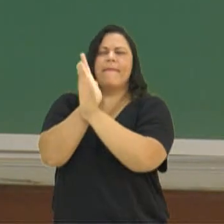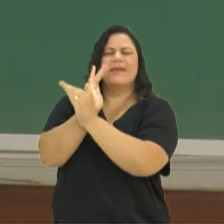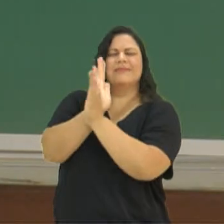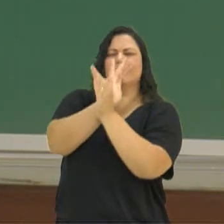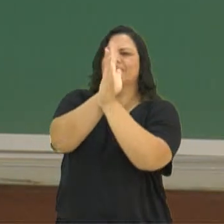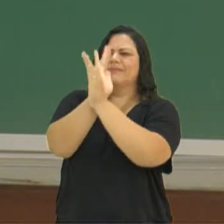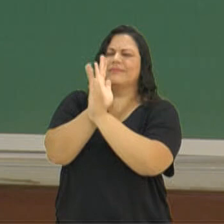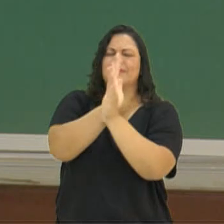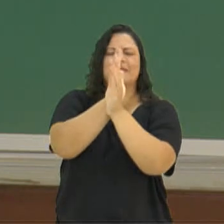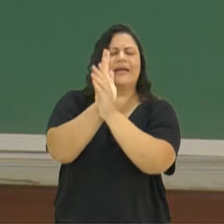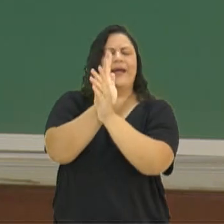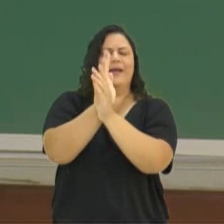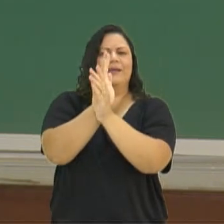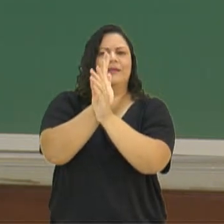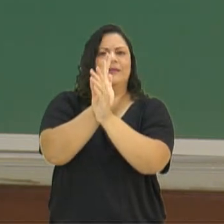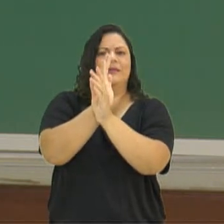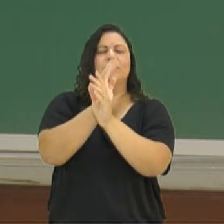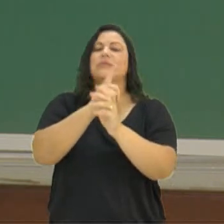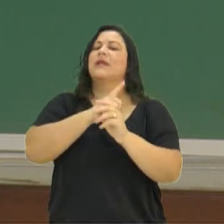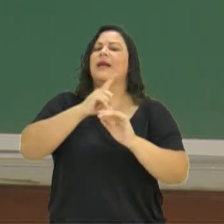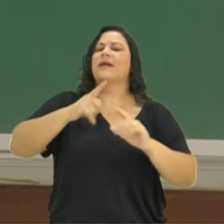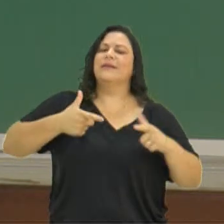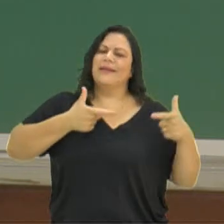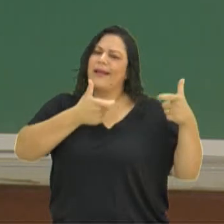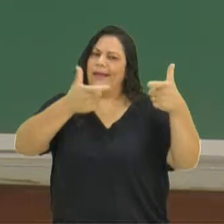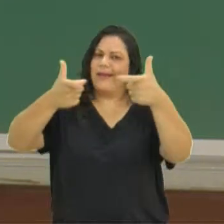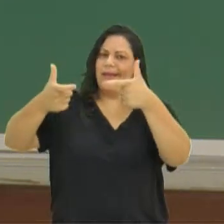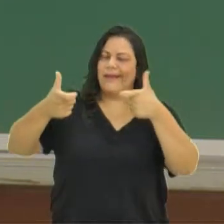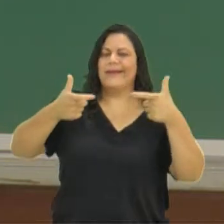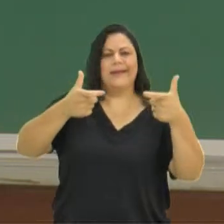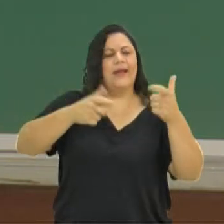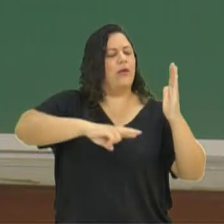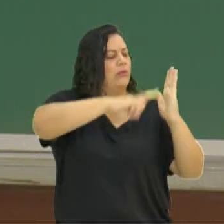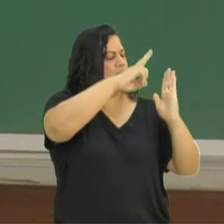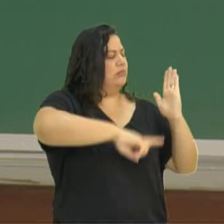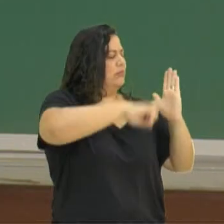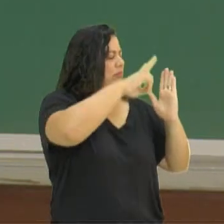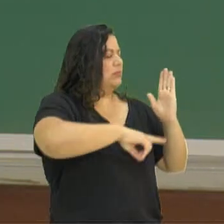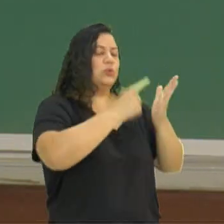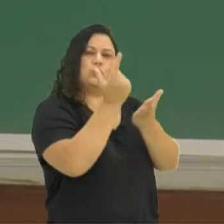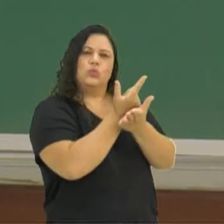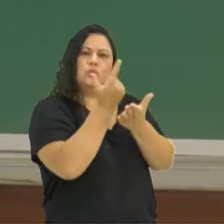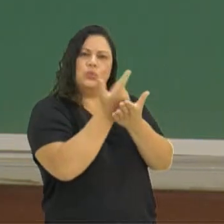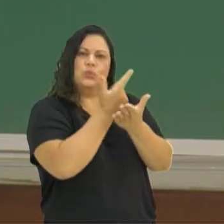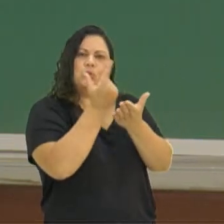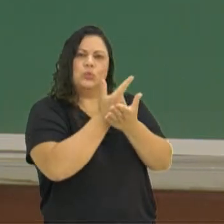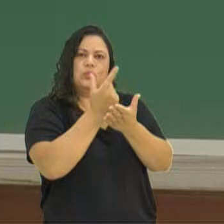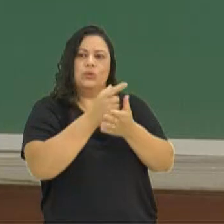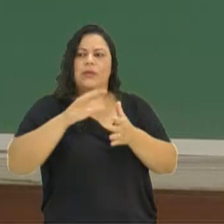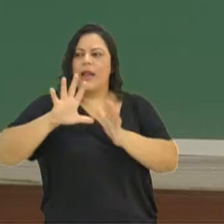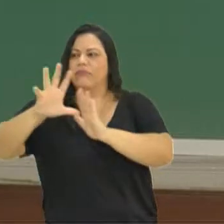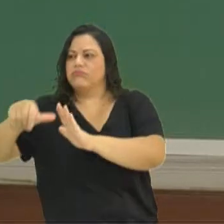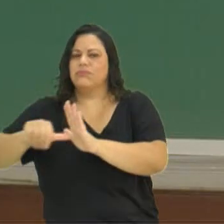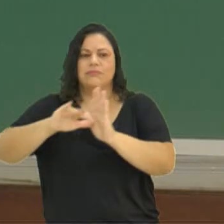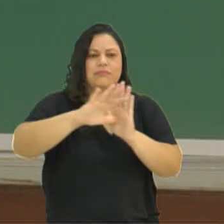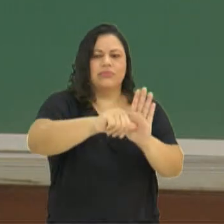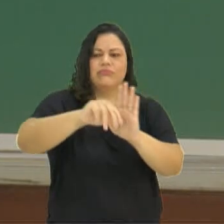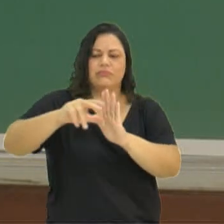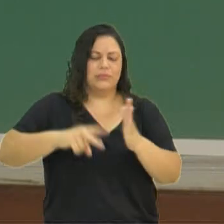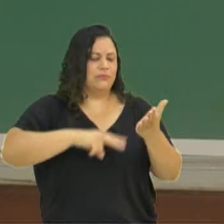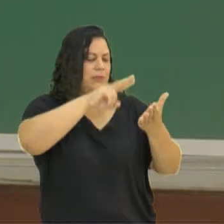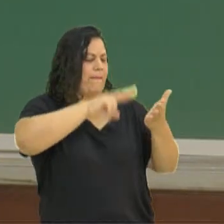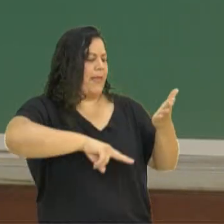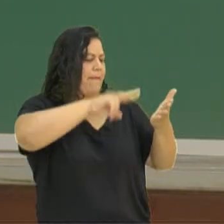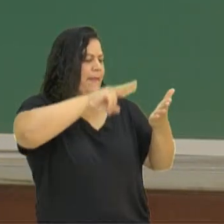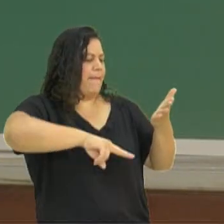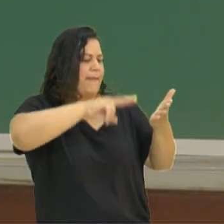situação de uma guerra, né? Com a leitura daqueles livros que ela pega para si, que ela rouba, né? Entretanto,